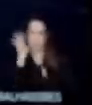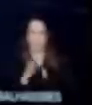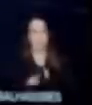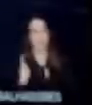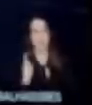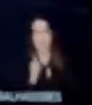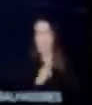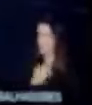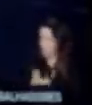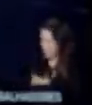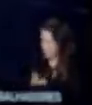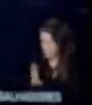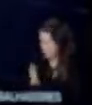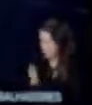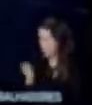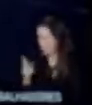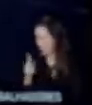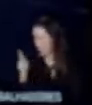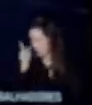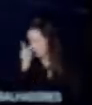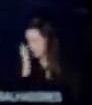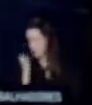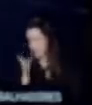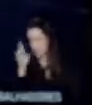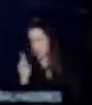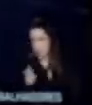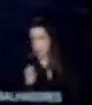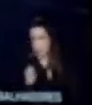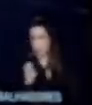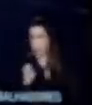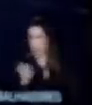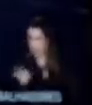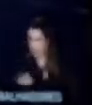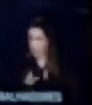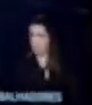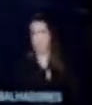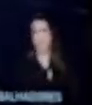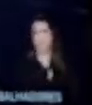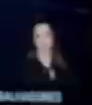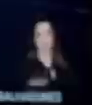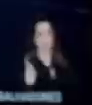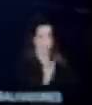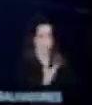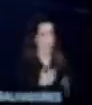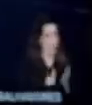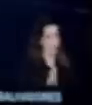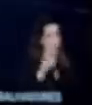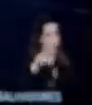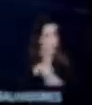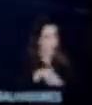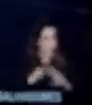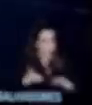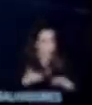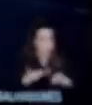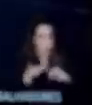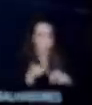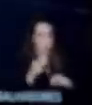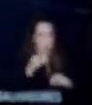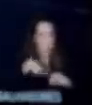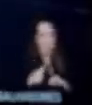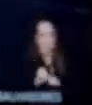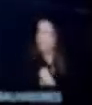presidente Biden e diretor-geral do OIT, aprovamos no Congresso Nacional, depois de décadas de